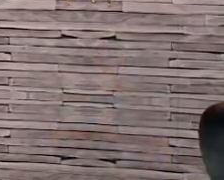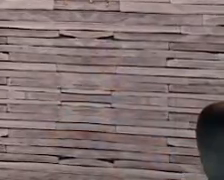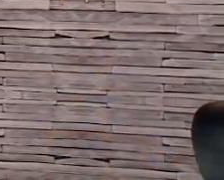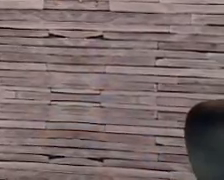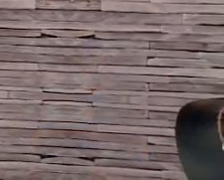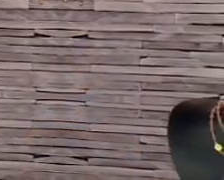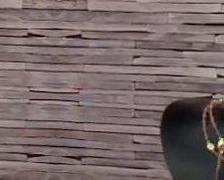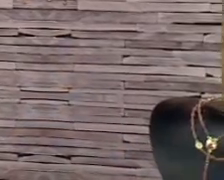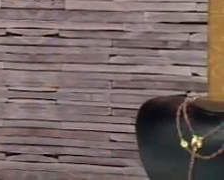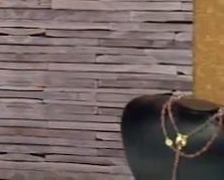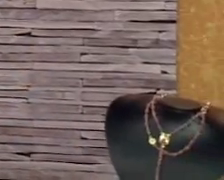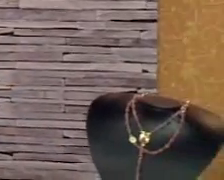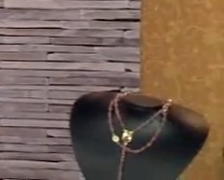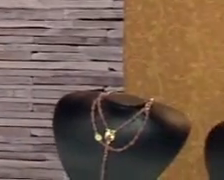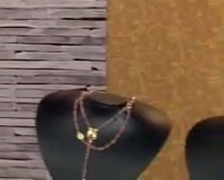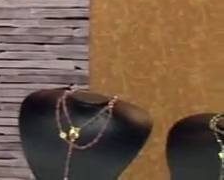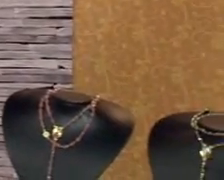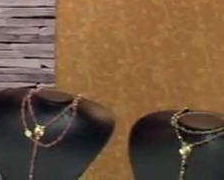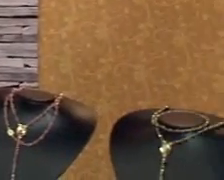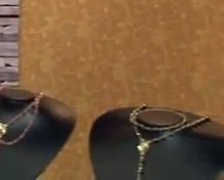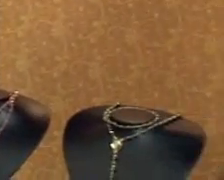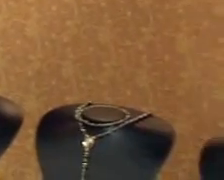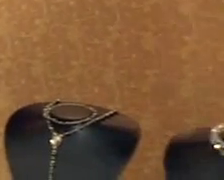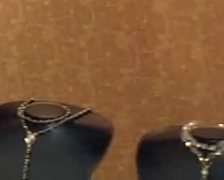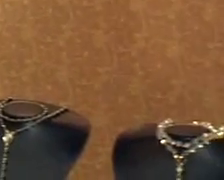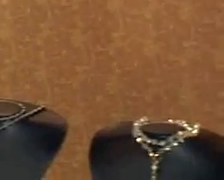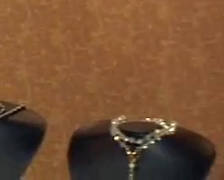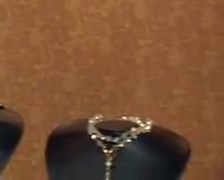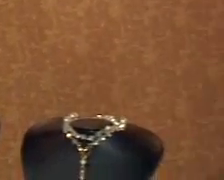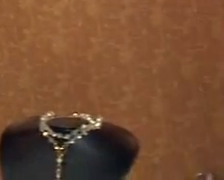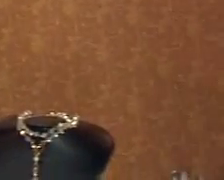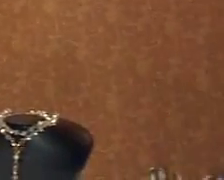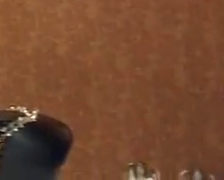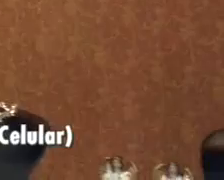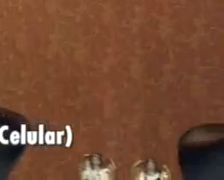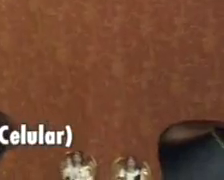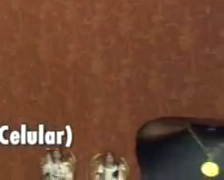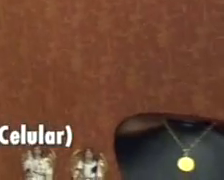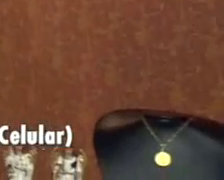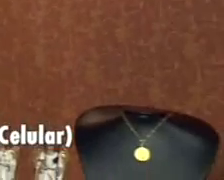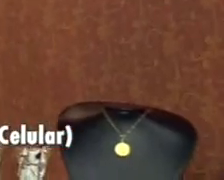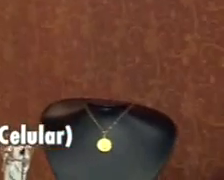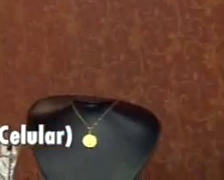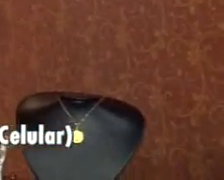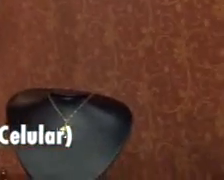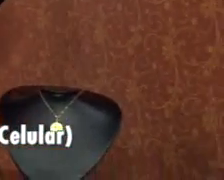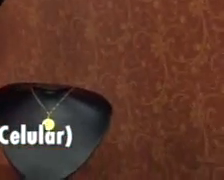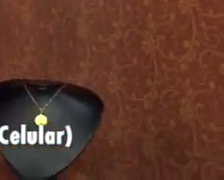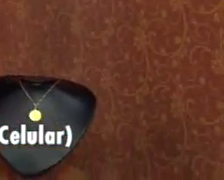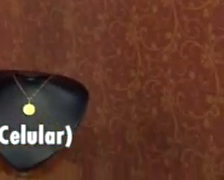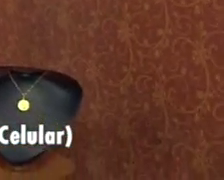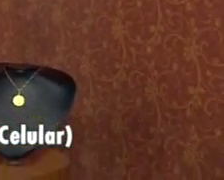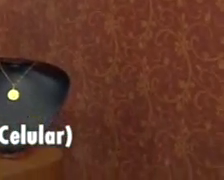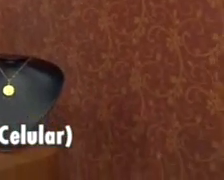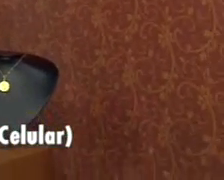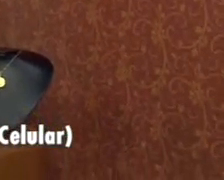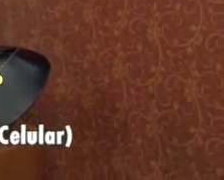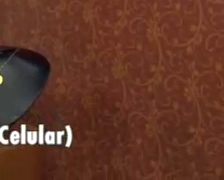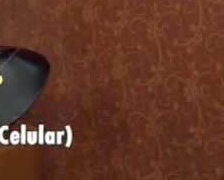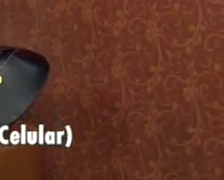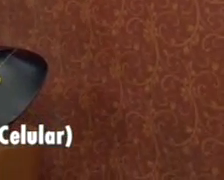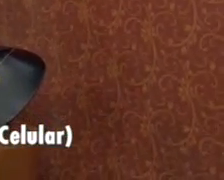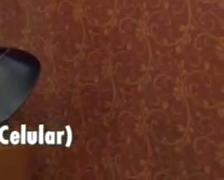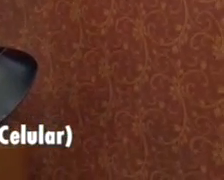Amém. Como o terço é poderoso, nosso coração vai se enchendo de paz, de fé, de esperança. E vamos à dica